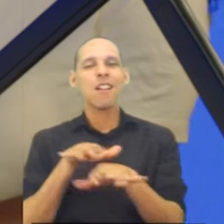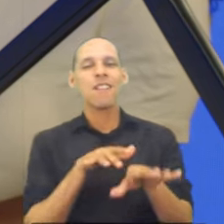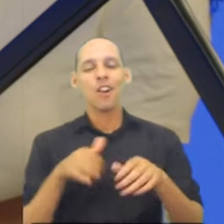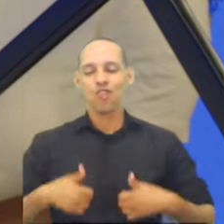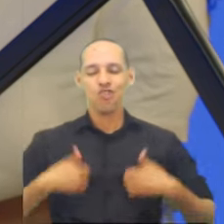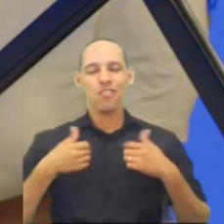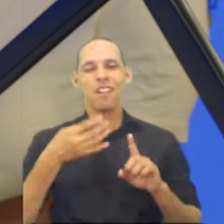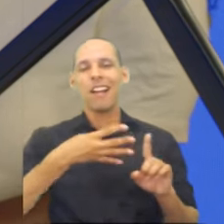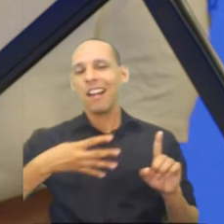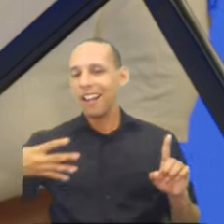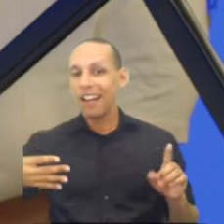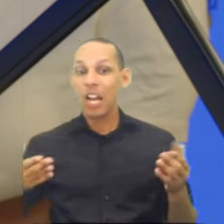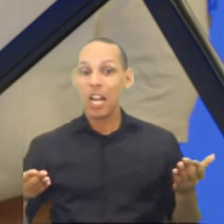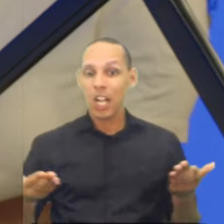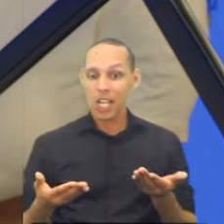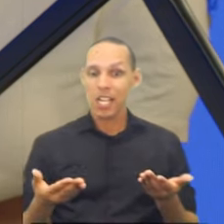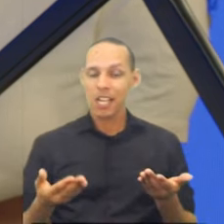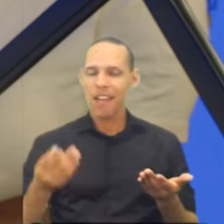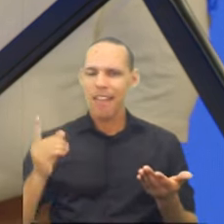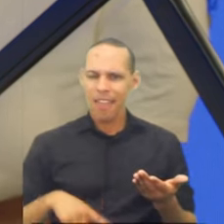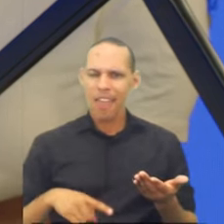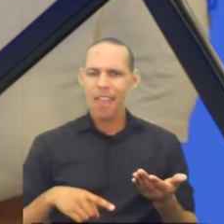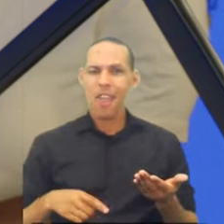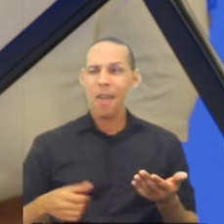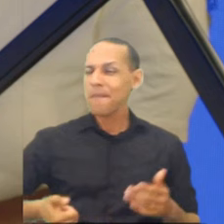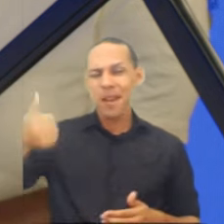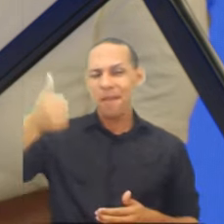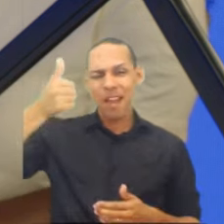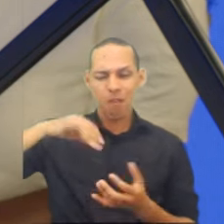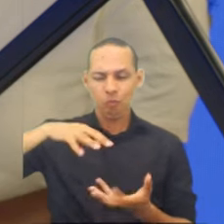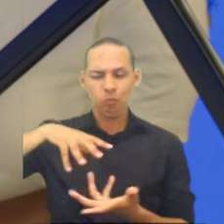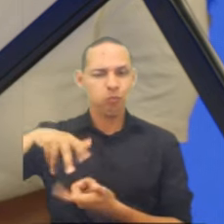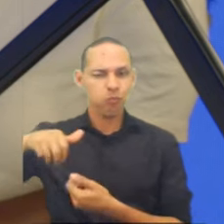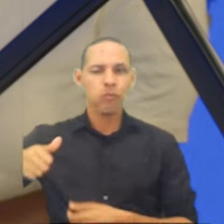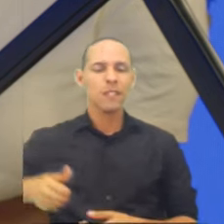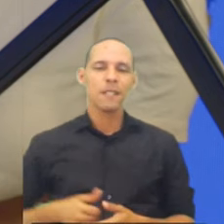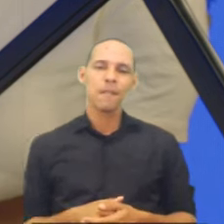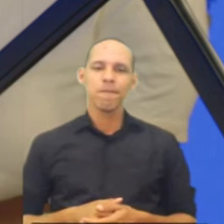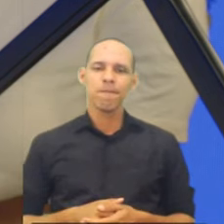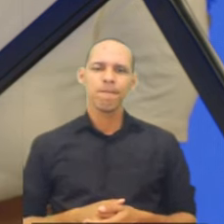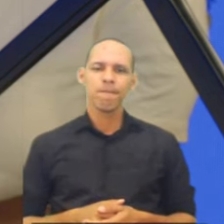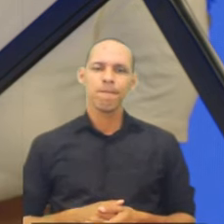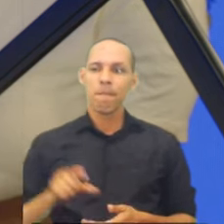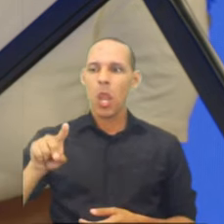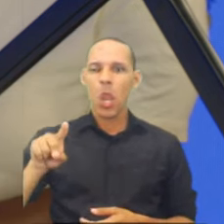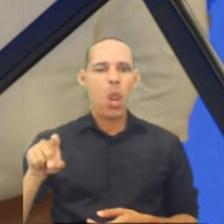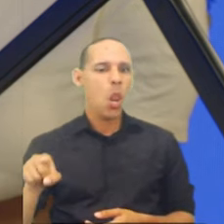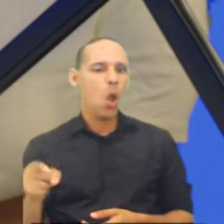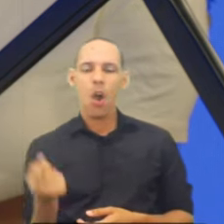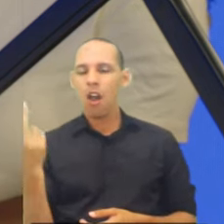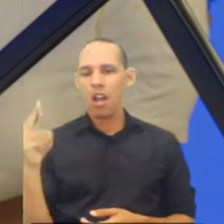parada do orgulho LGBT que hoje é considerada a maior do mundo eh e que movimenta